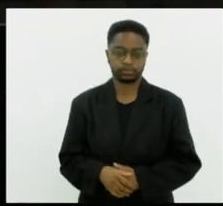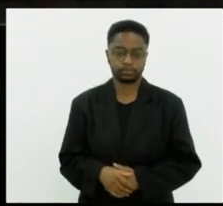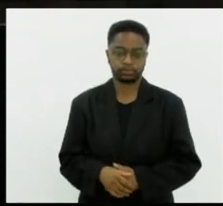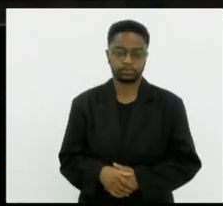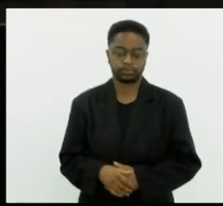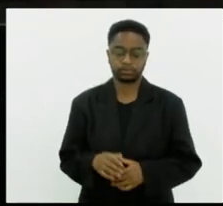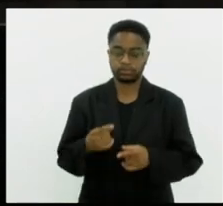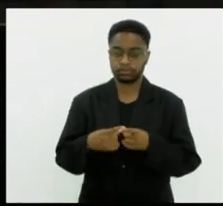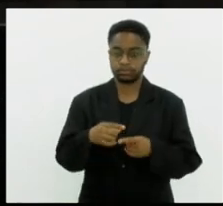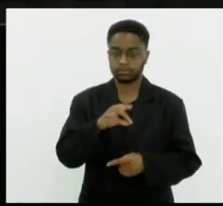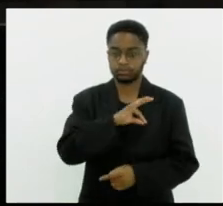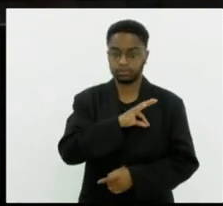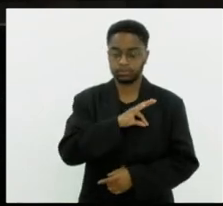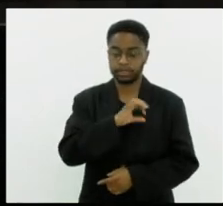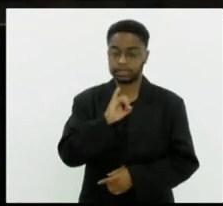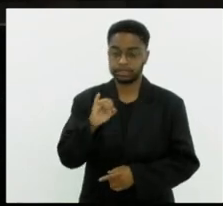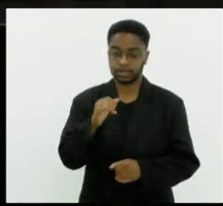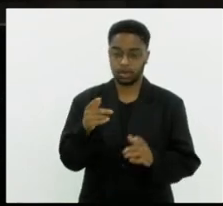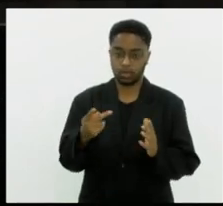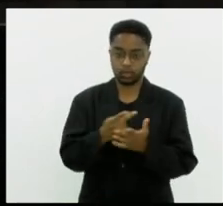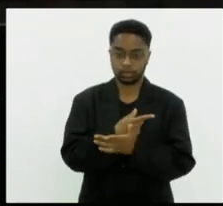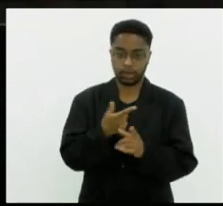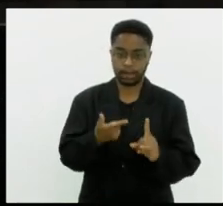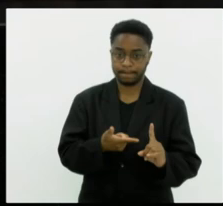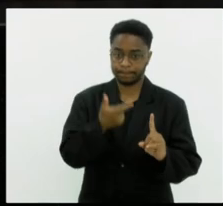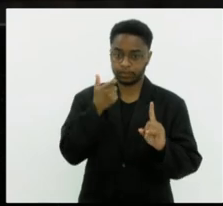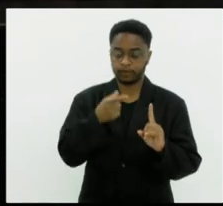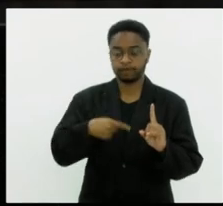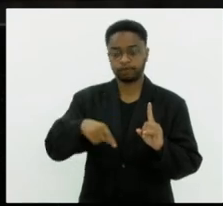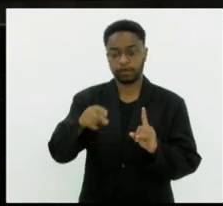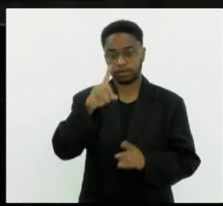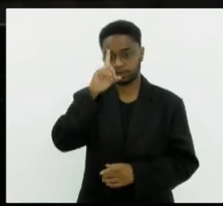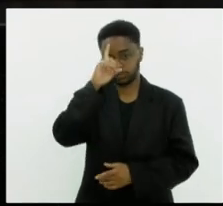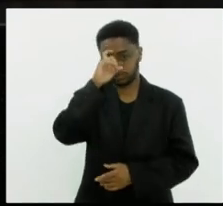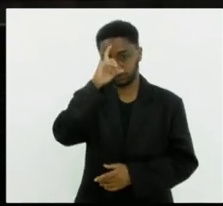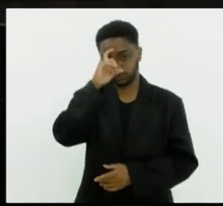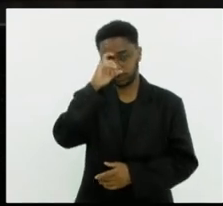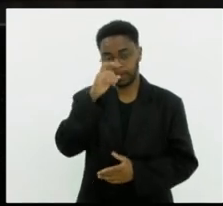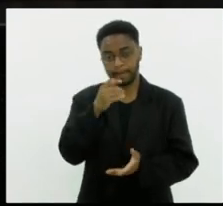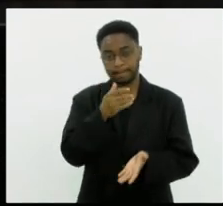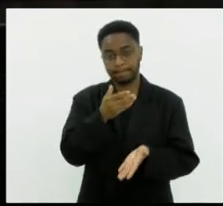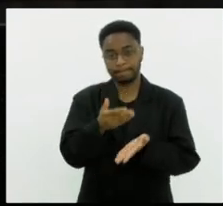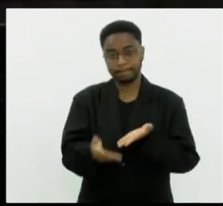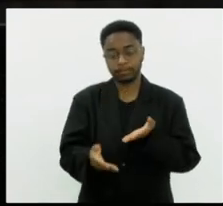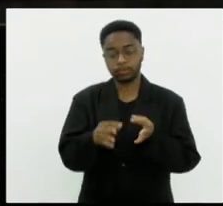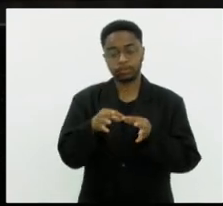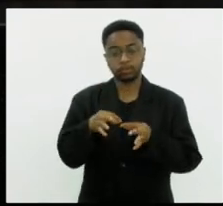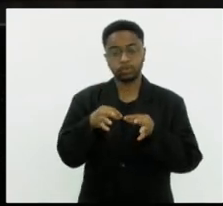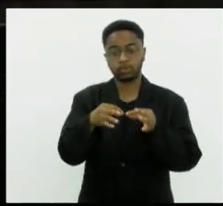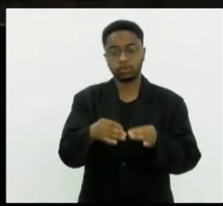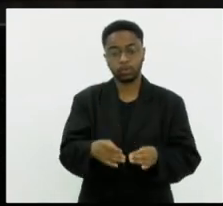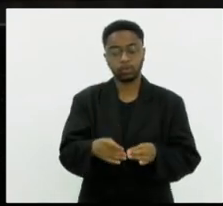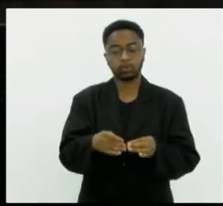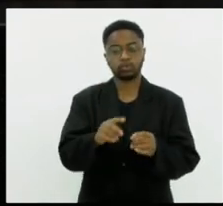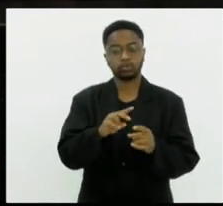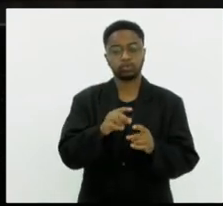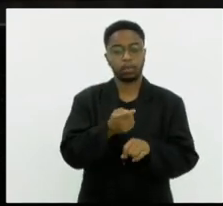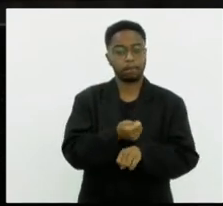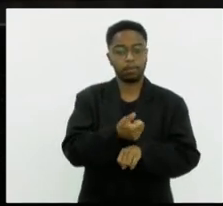Um policial, quando é alvejado, que vai ficar no hospital, ele perde todas as suas